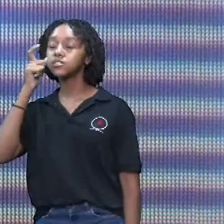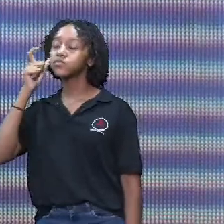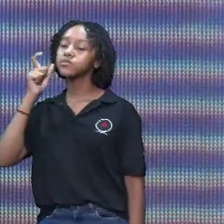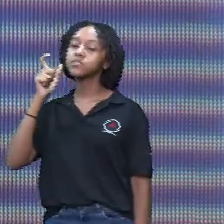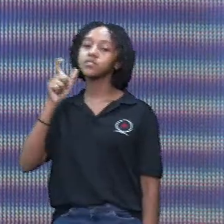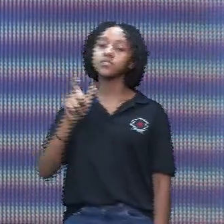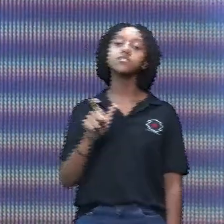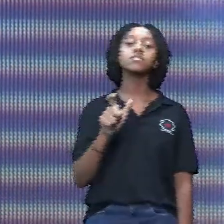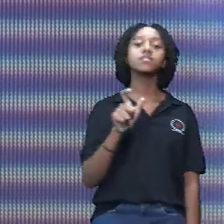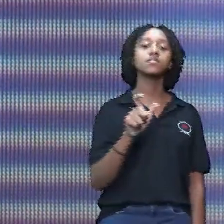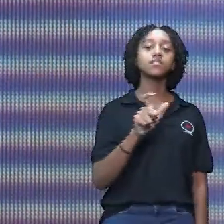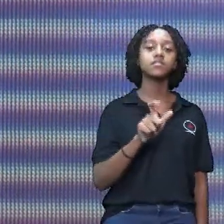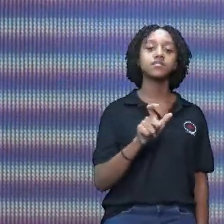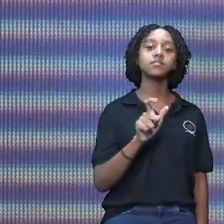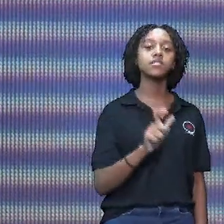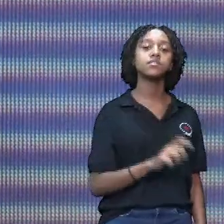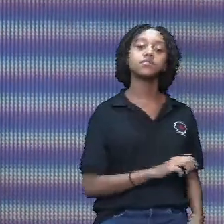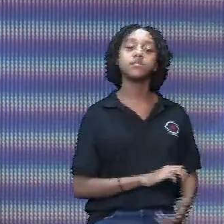intenções.